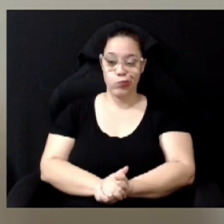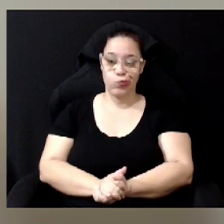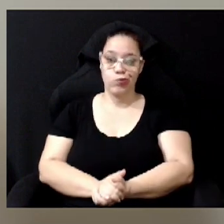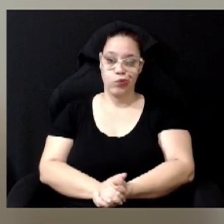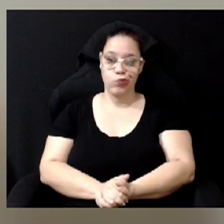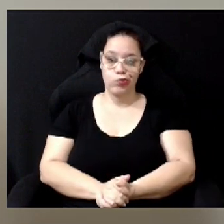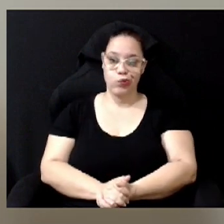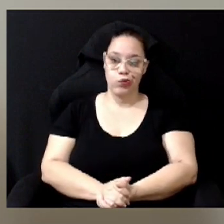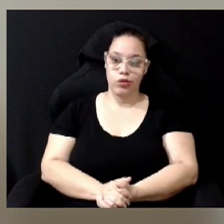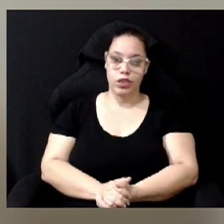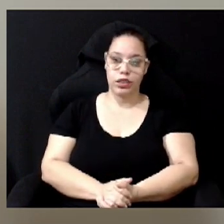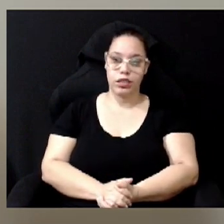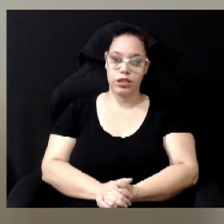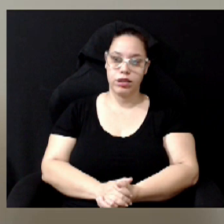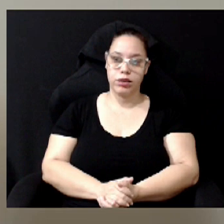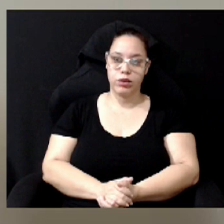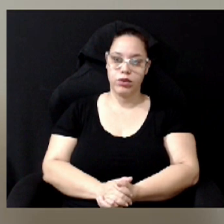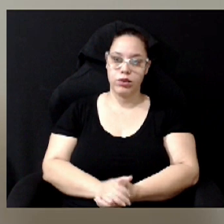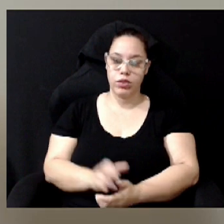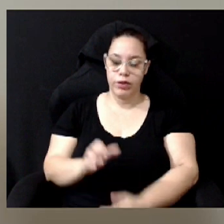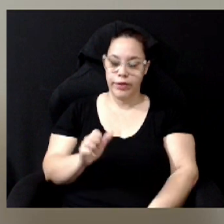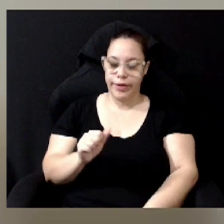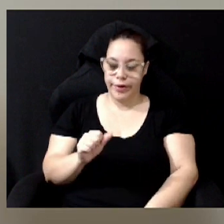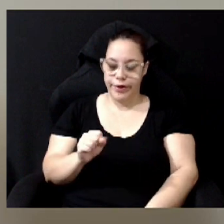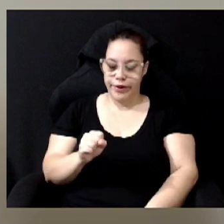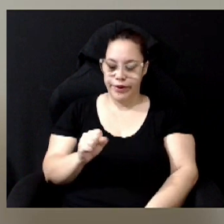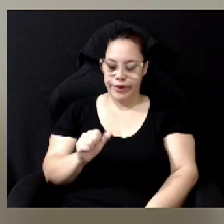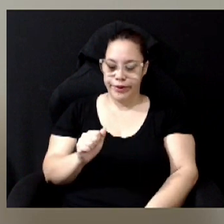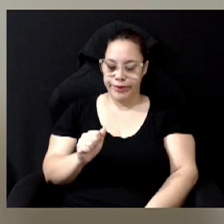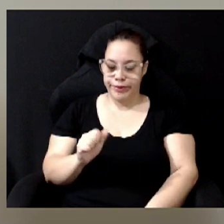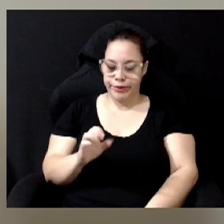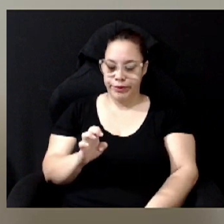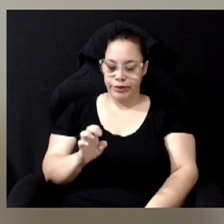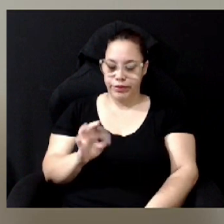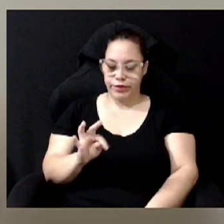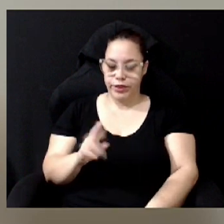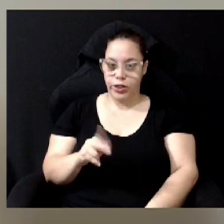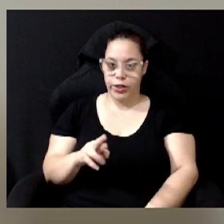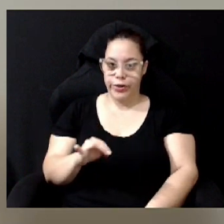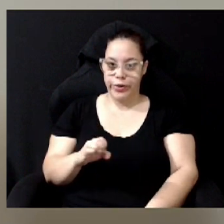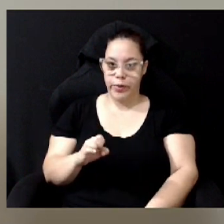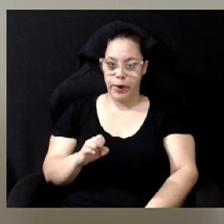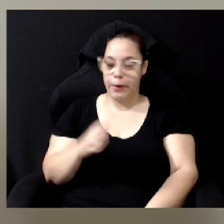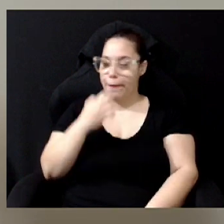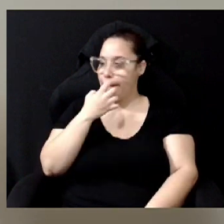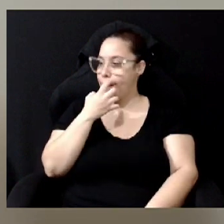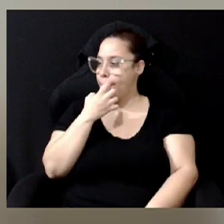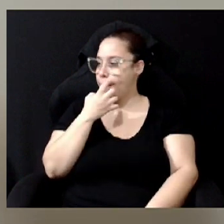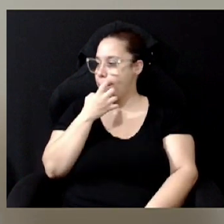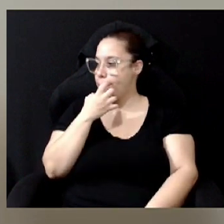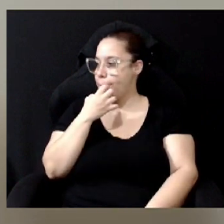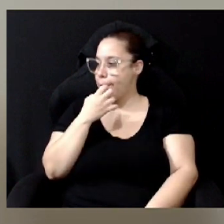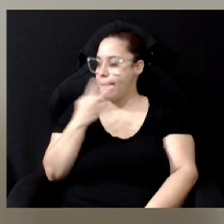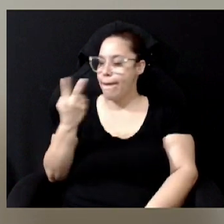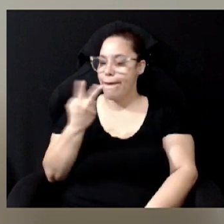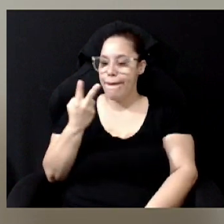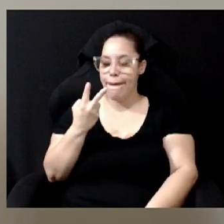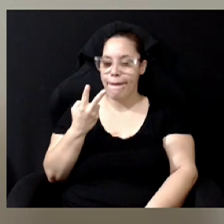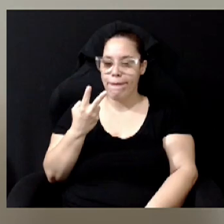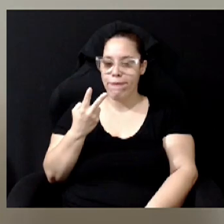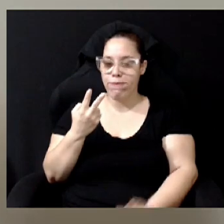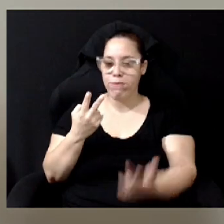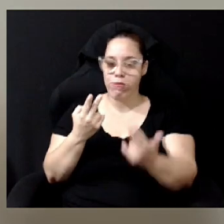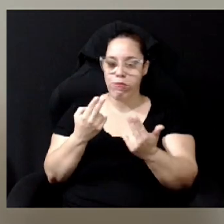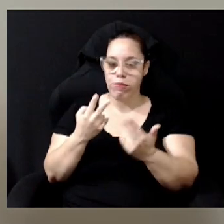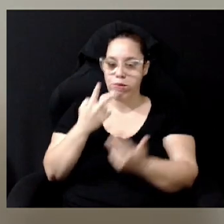favorecem a aterosclerose, que é a deposição de gordura na parede das artérias. Elas duas compartilham uma mesma base. Então,